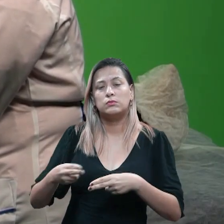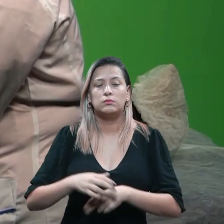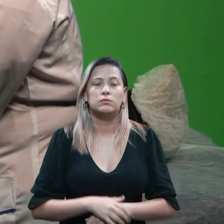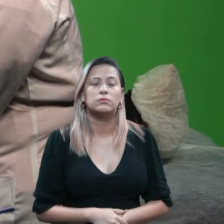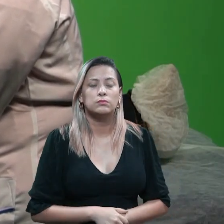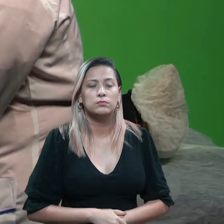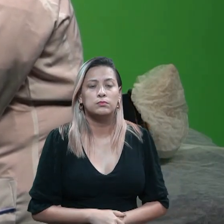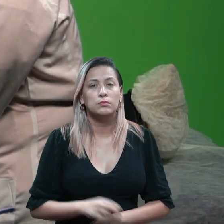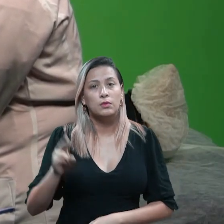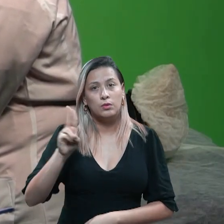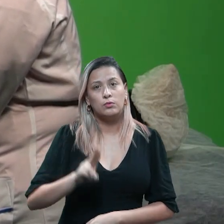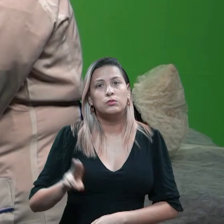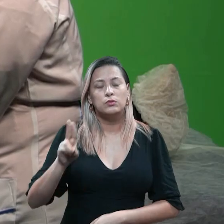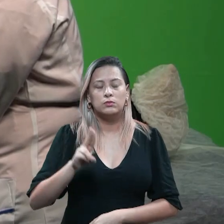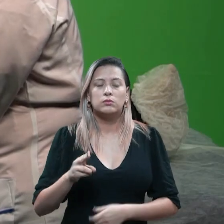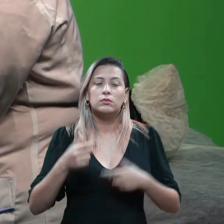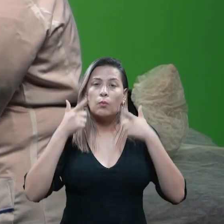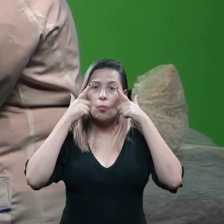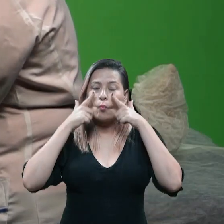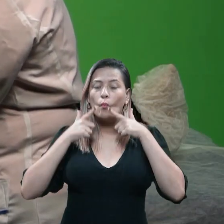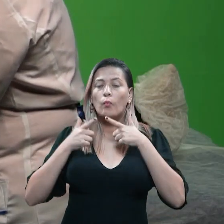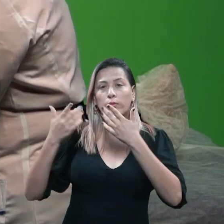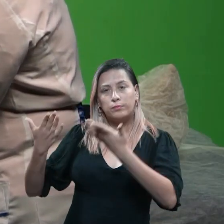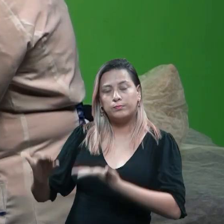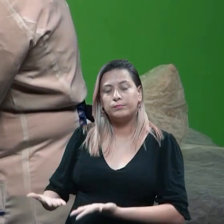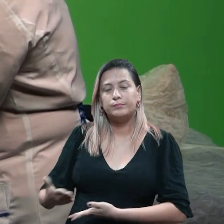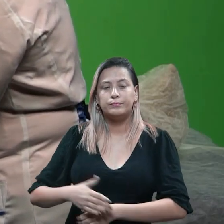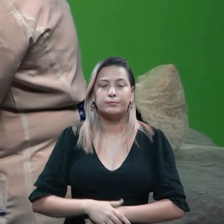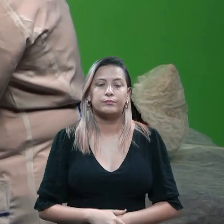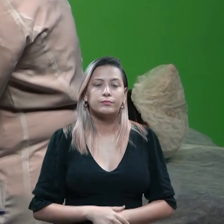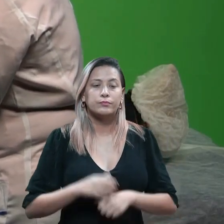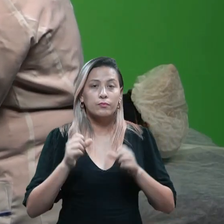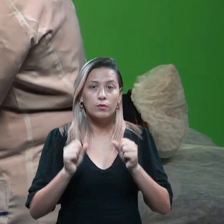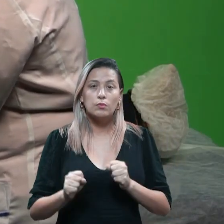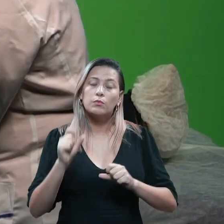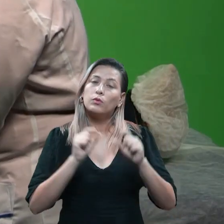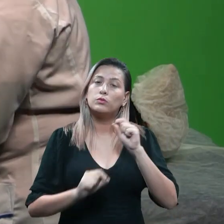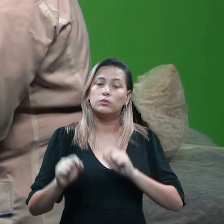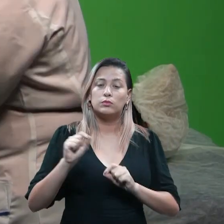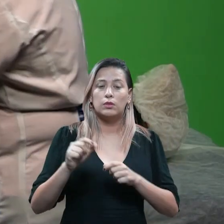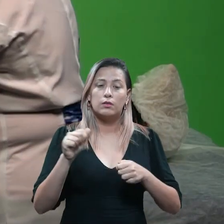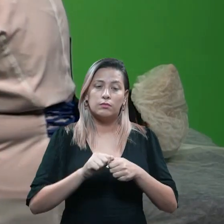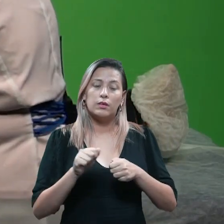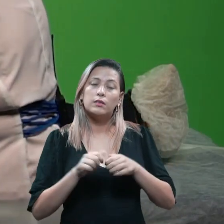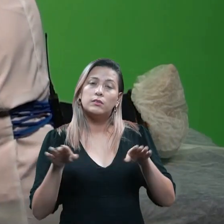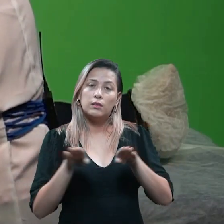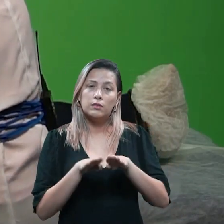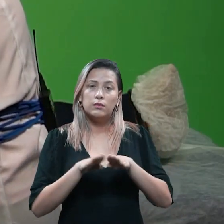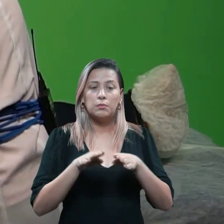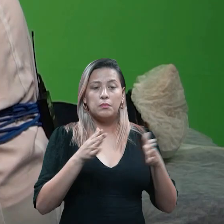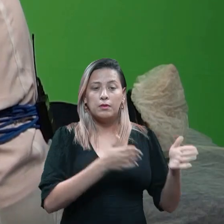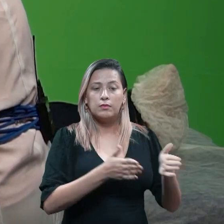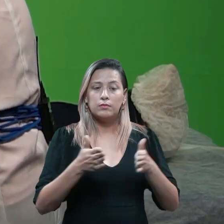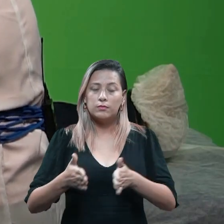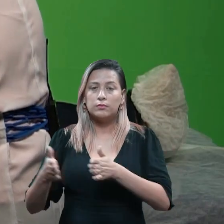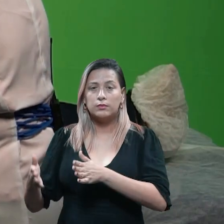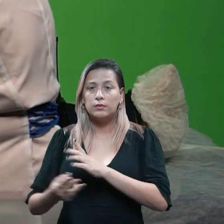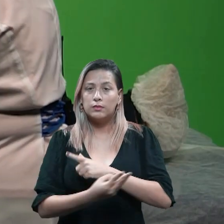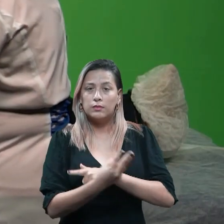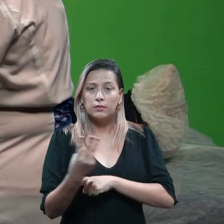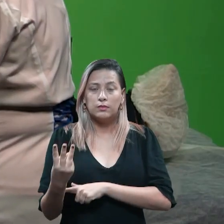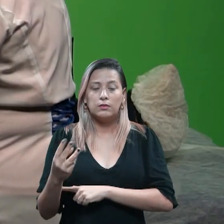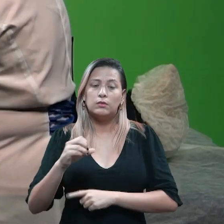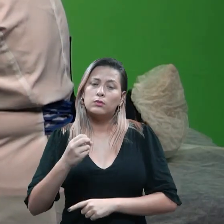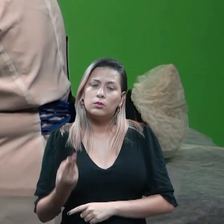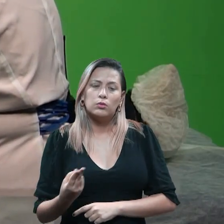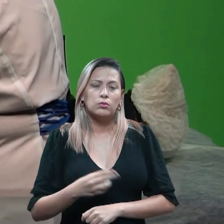eu utilizei para limpar a pele dela, eu estou usando aqui. Eu posso fazer também em 3 etapas, como posso